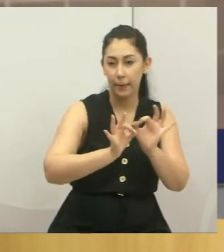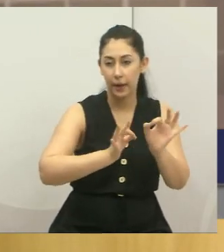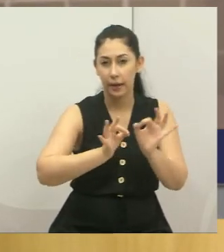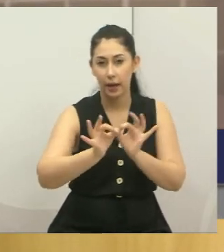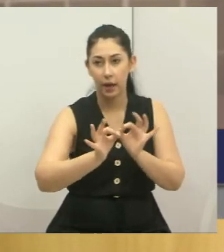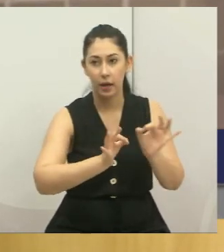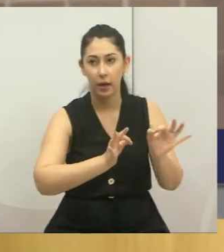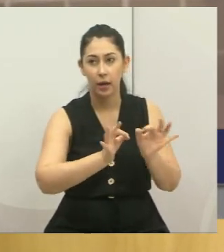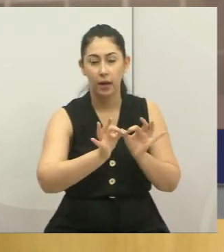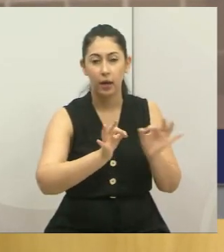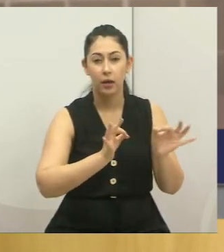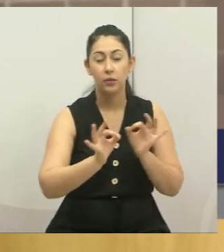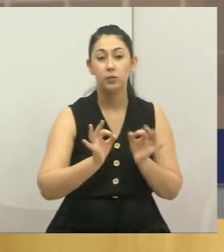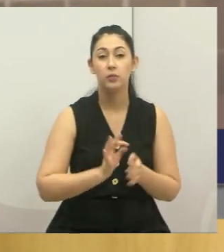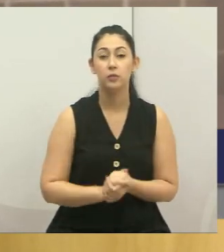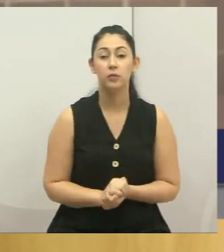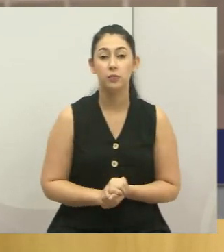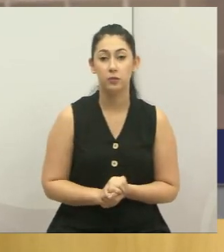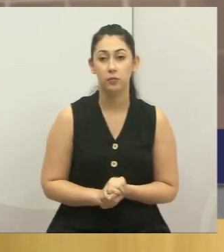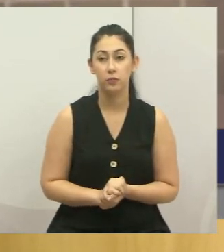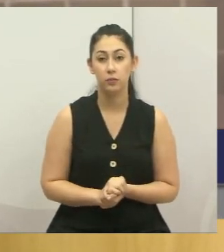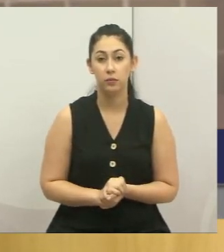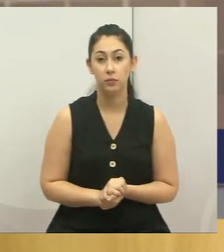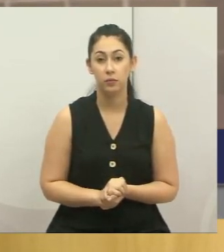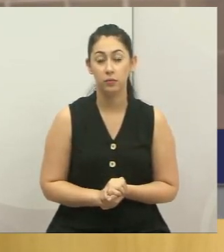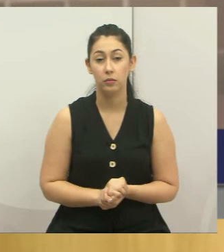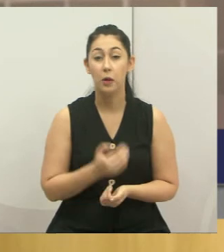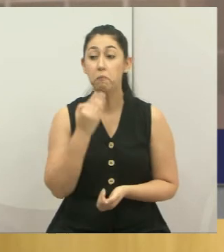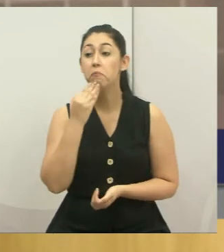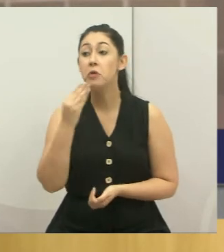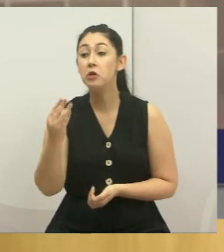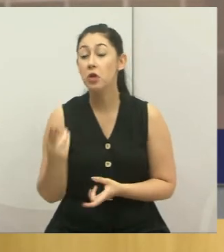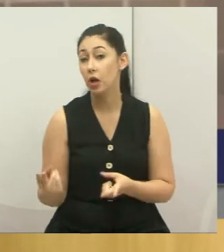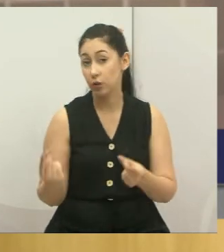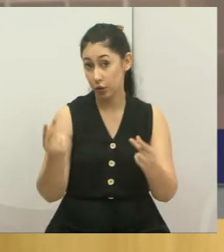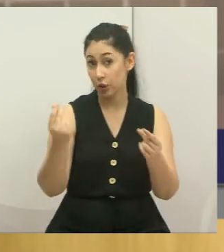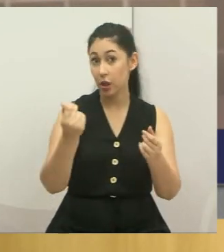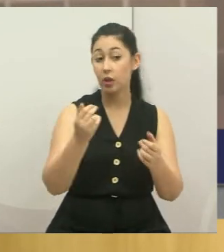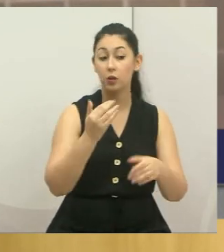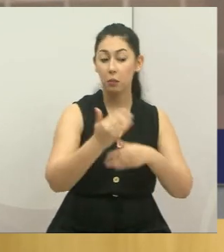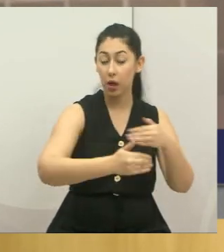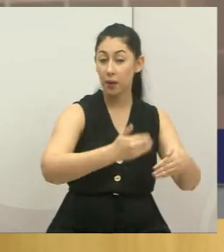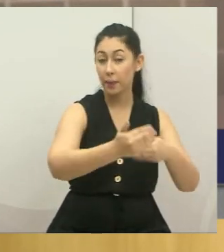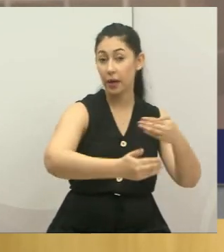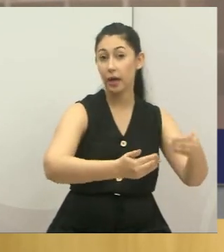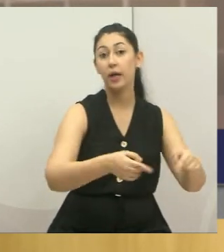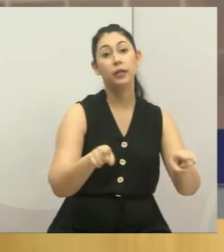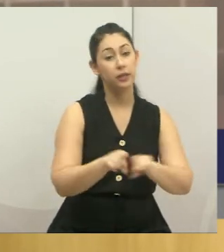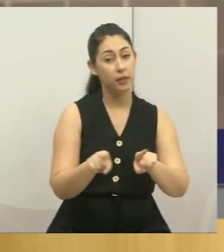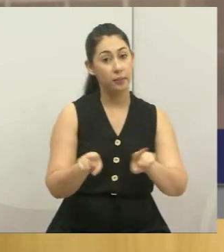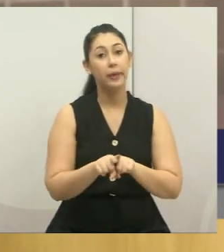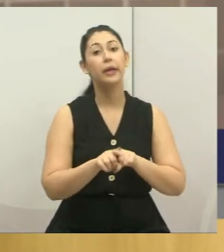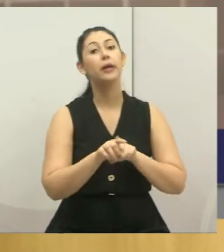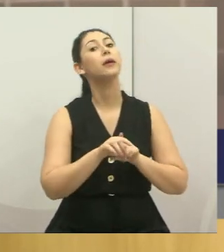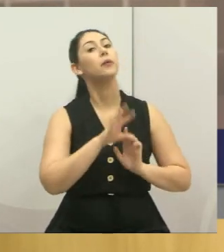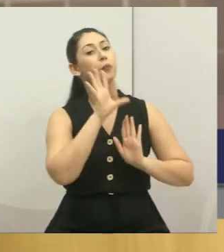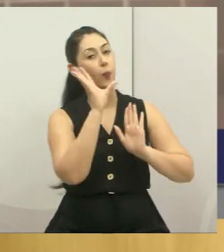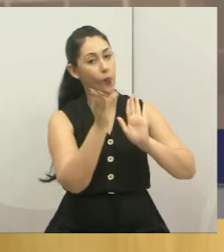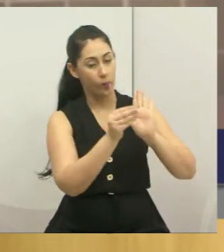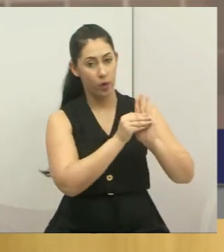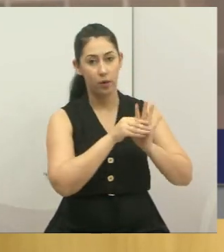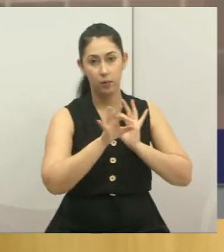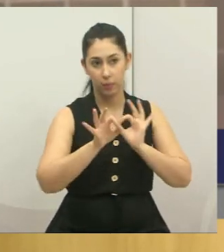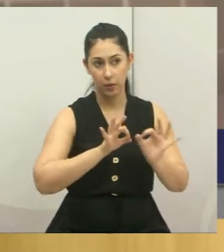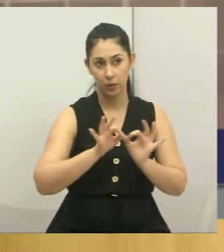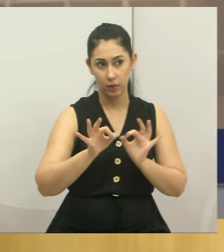pleiteado o recurso para desenvolvimento do projeto, e entrará aí numa programação para execução